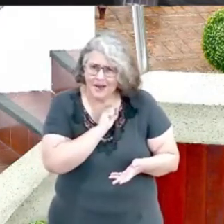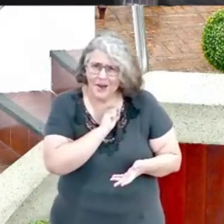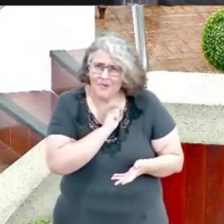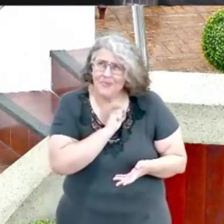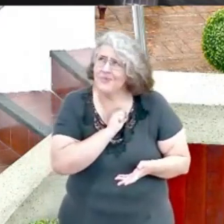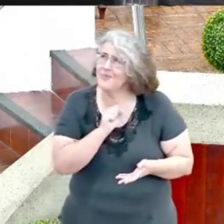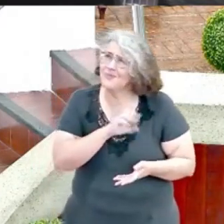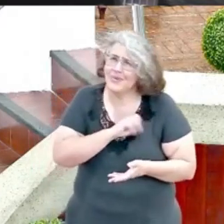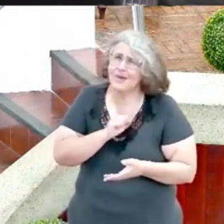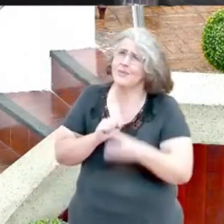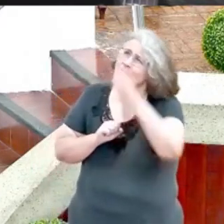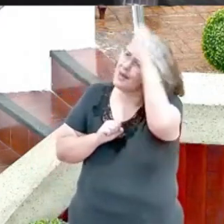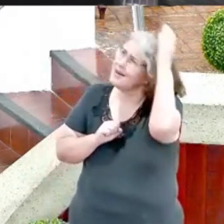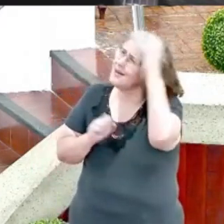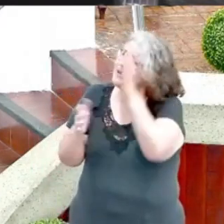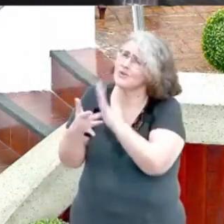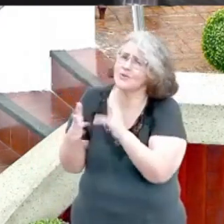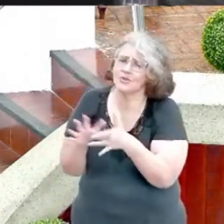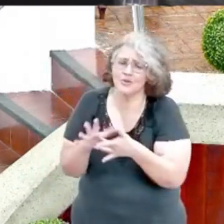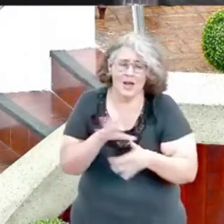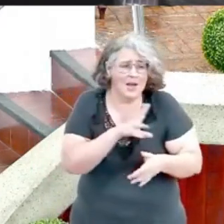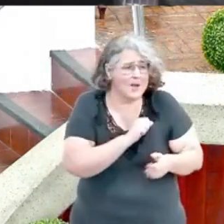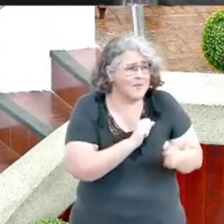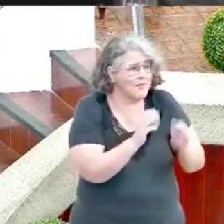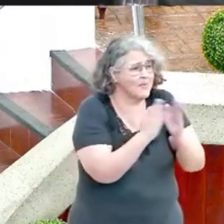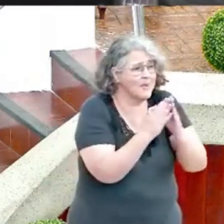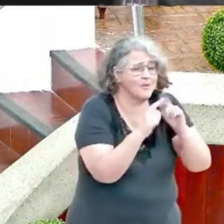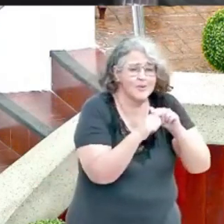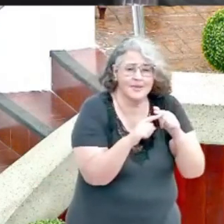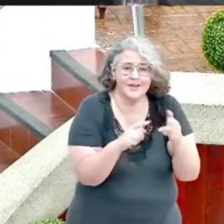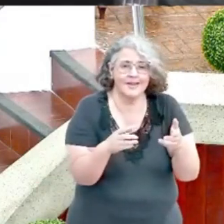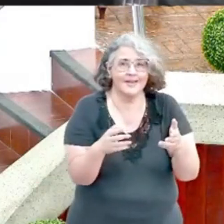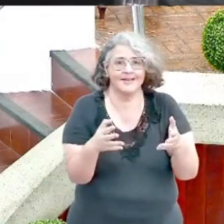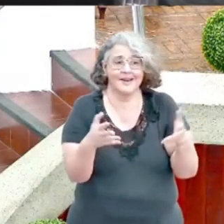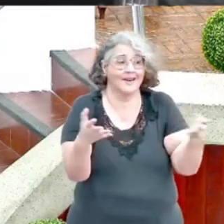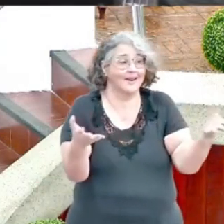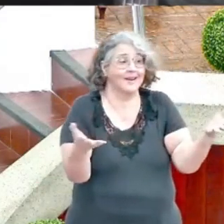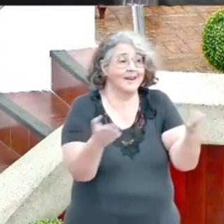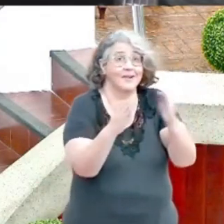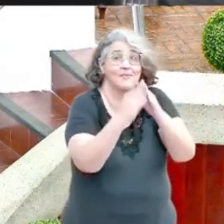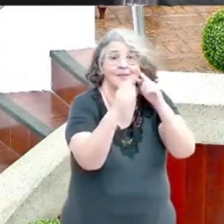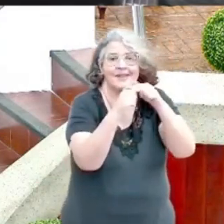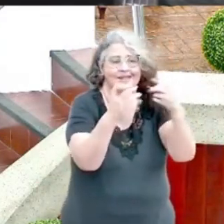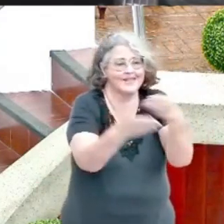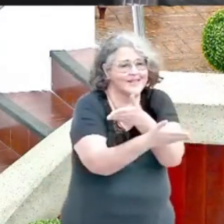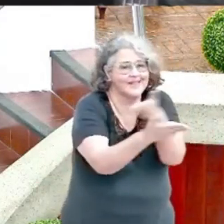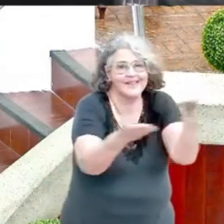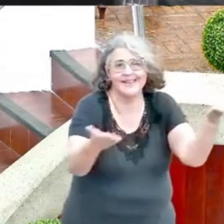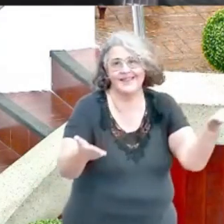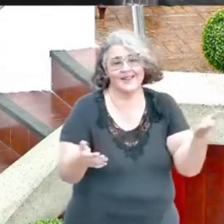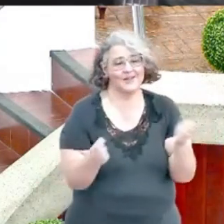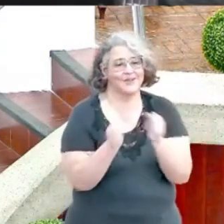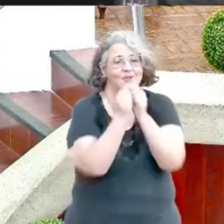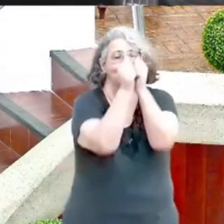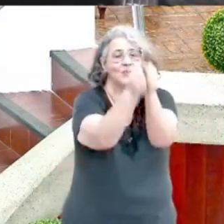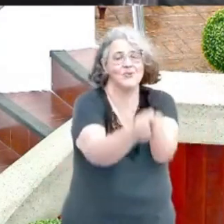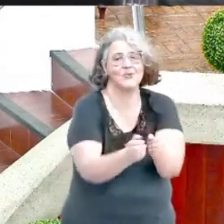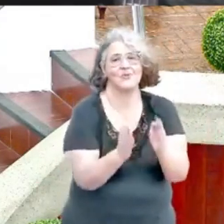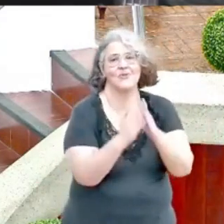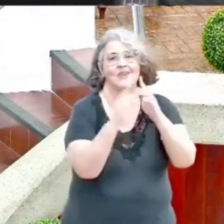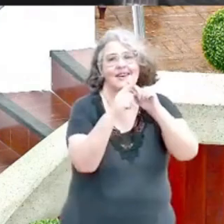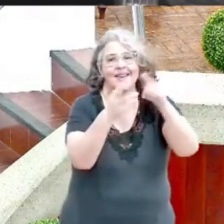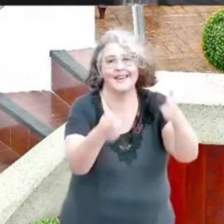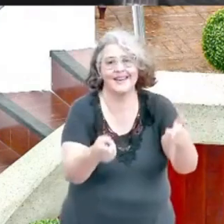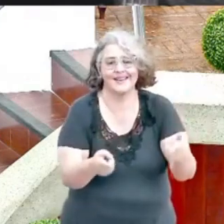Jesus, amamos a igreja, a presença da igreja, o estar com a igreja.